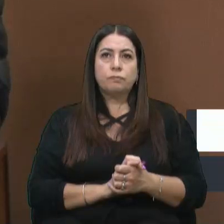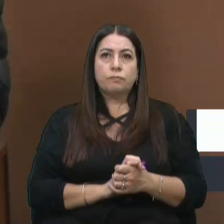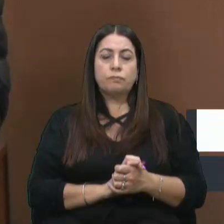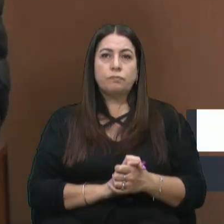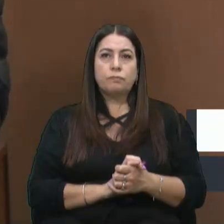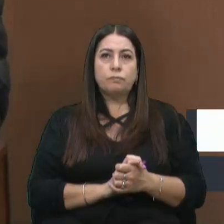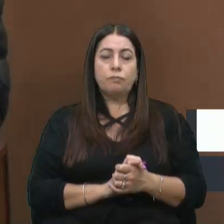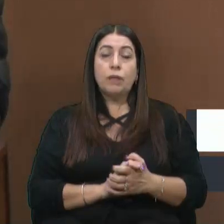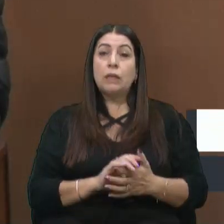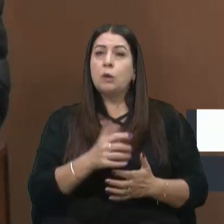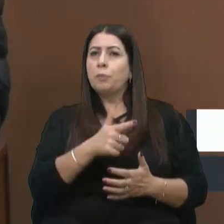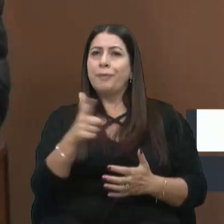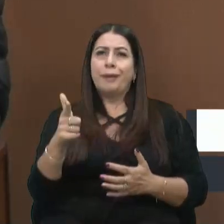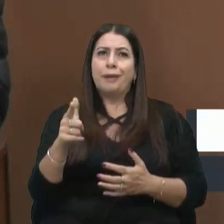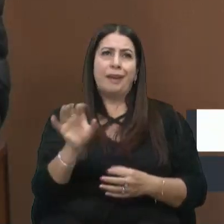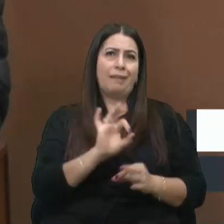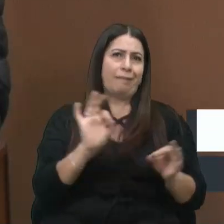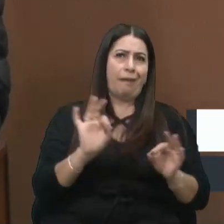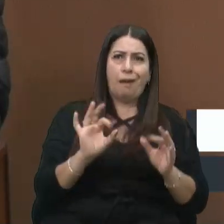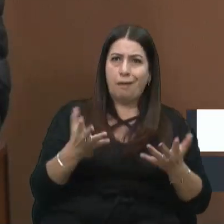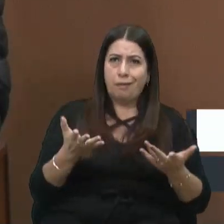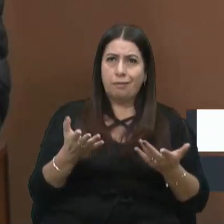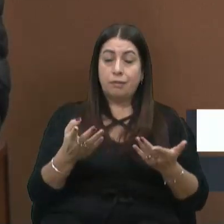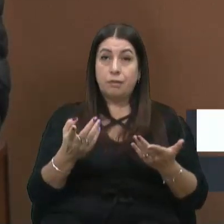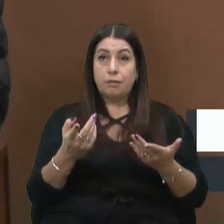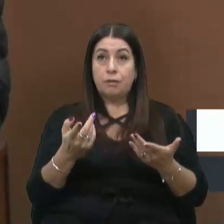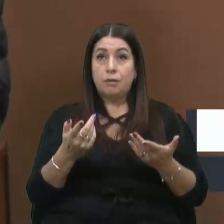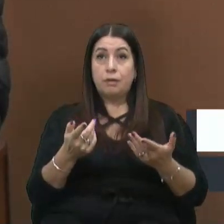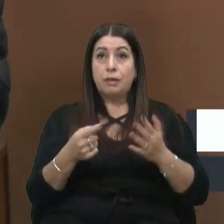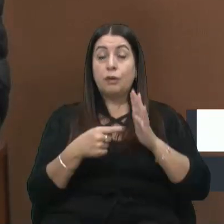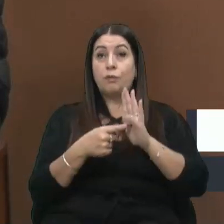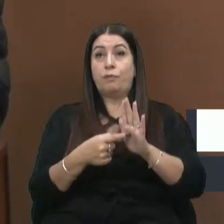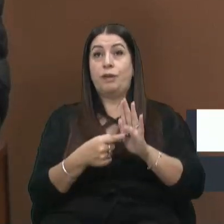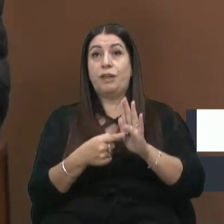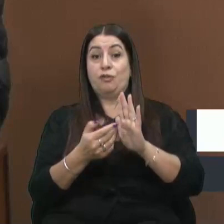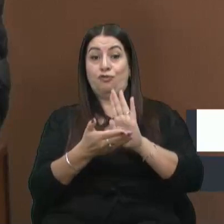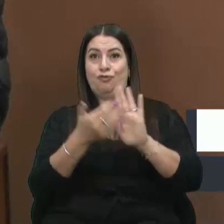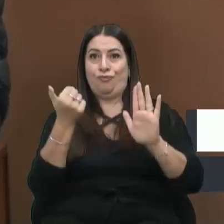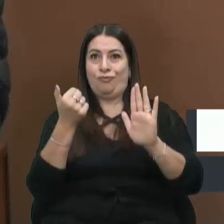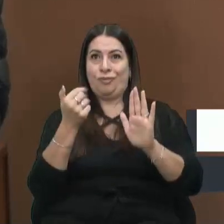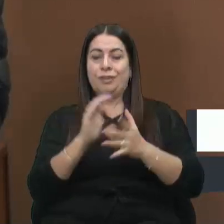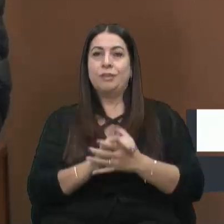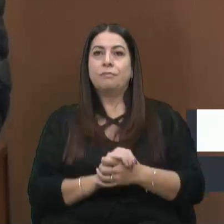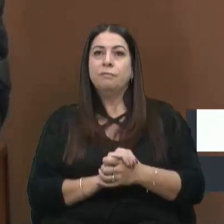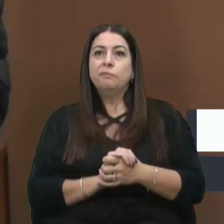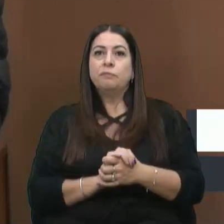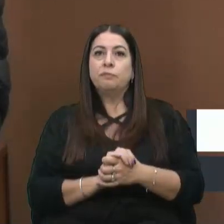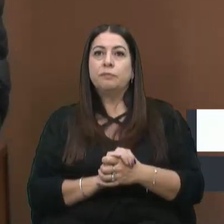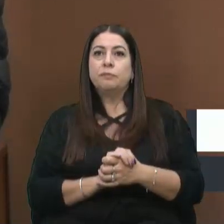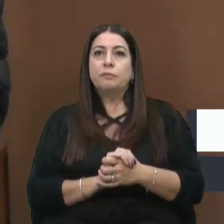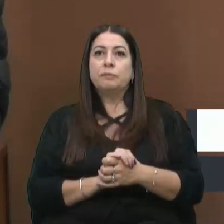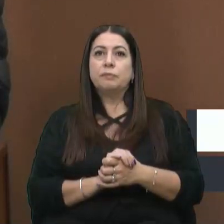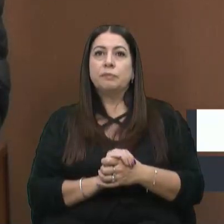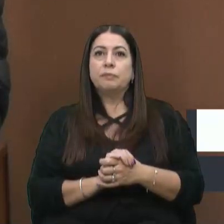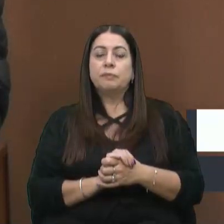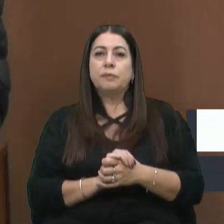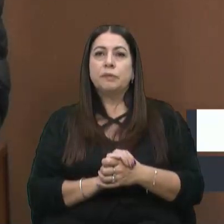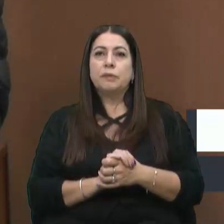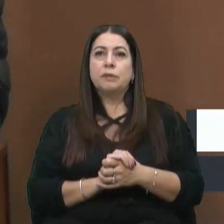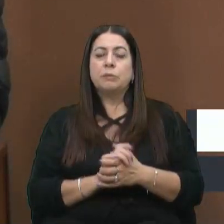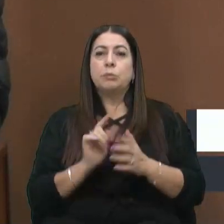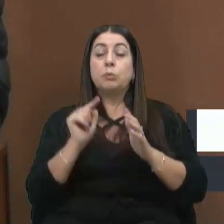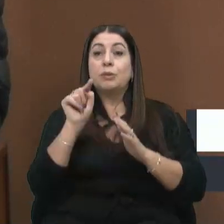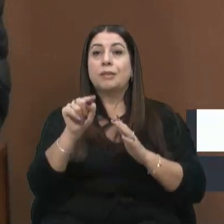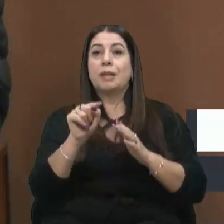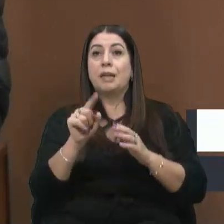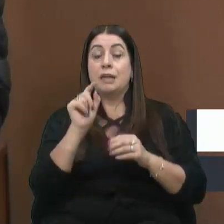não existe nada que não venham abonar e realmente colocar